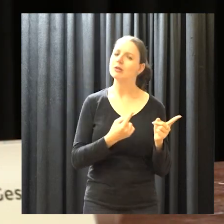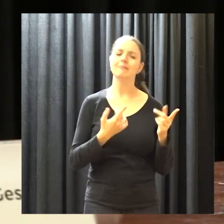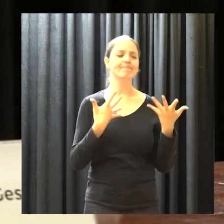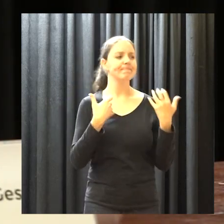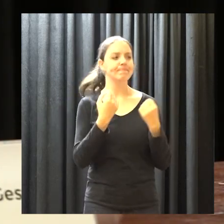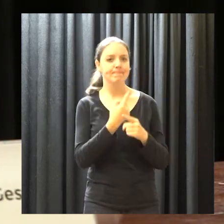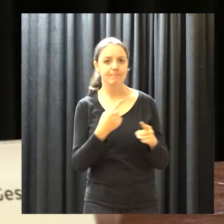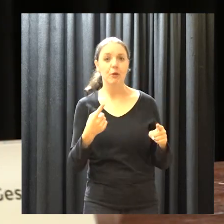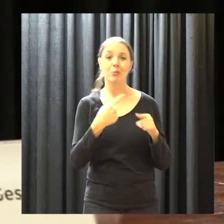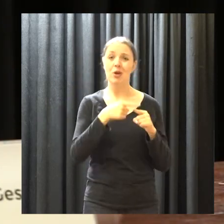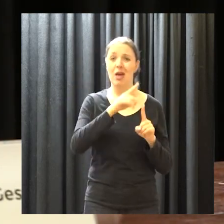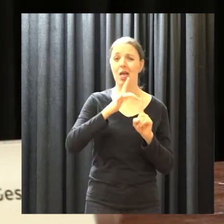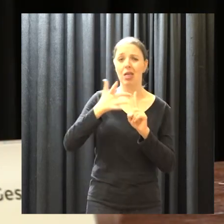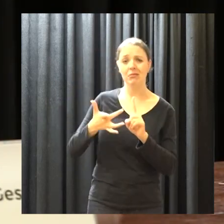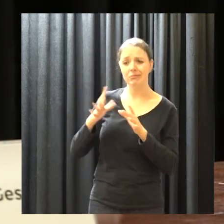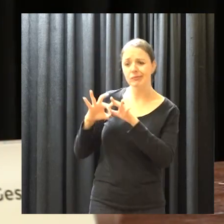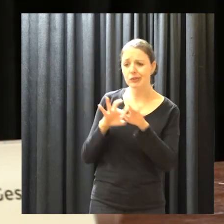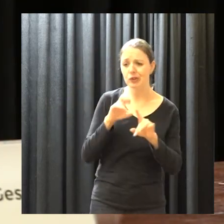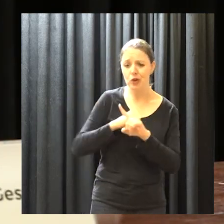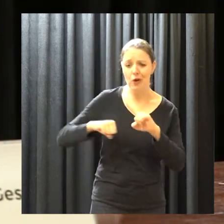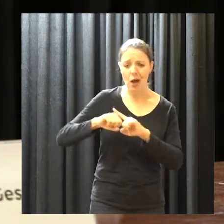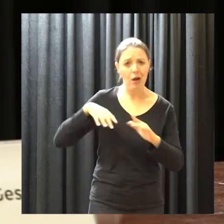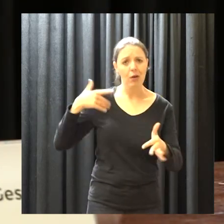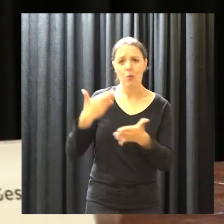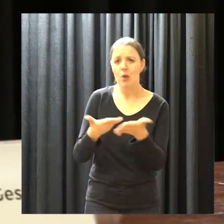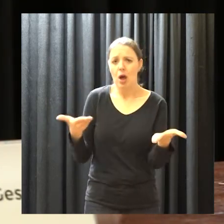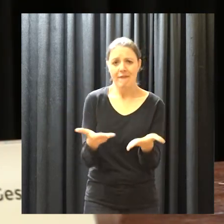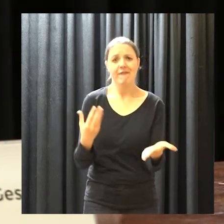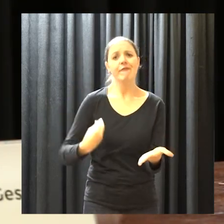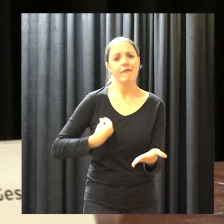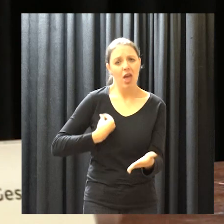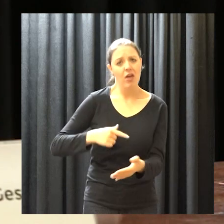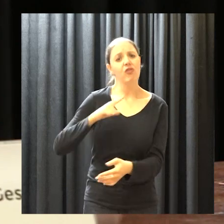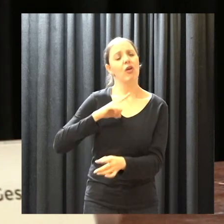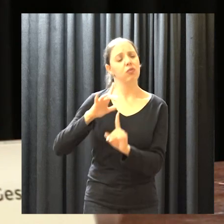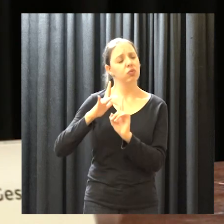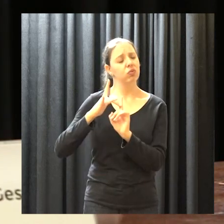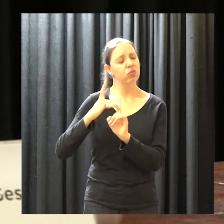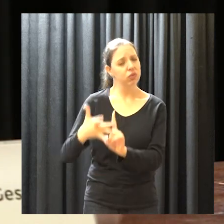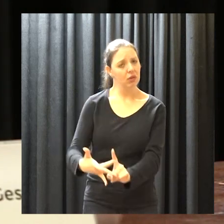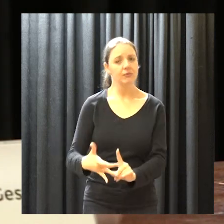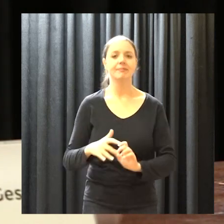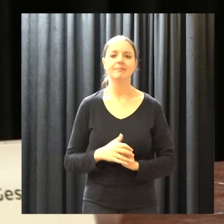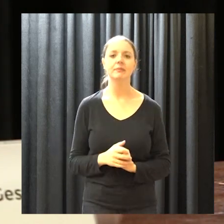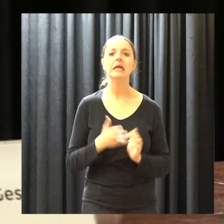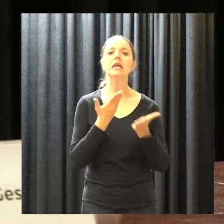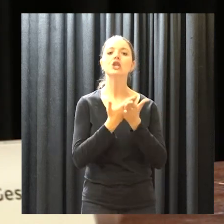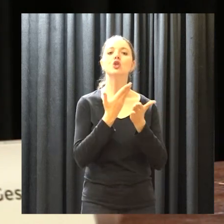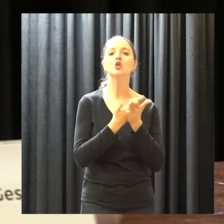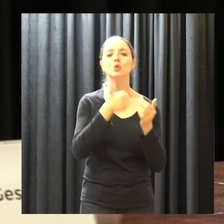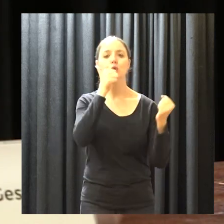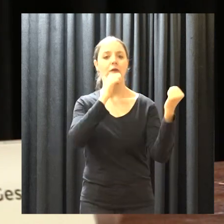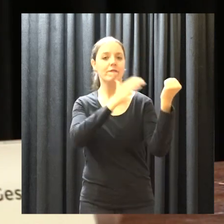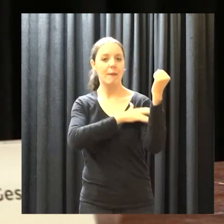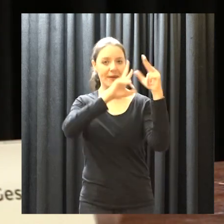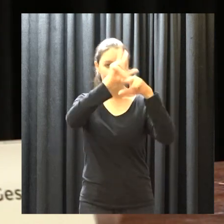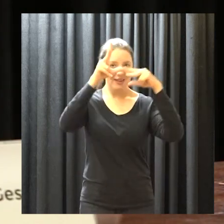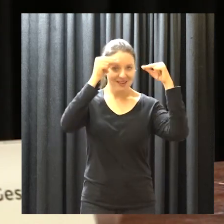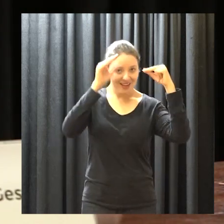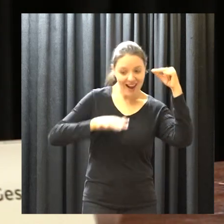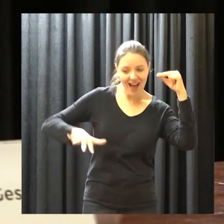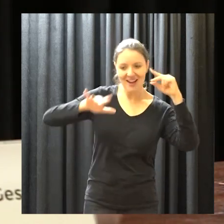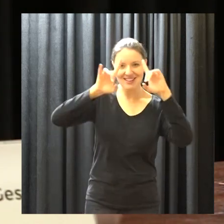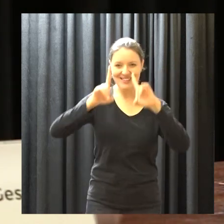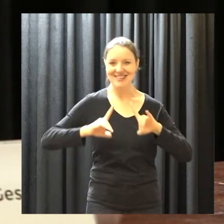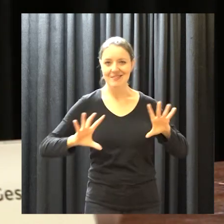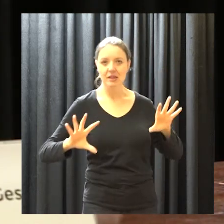social. Acredito que os estudos feministas da deficiência têm o potencial de mediar a construção